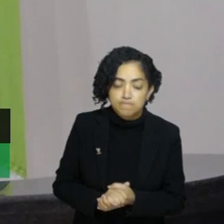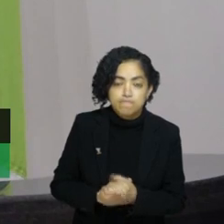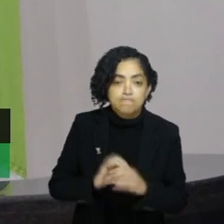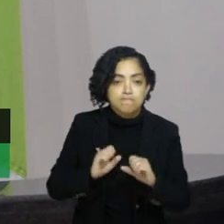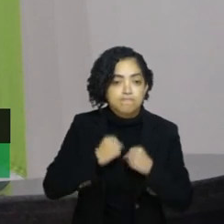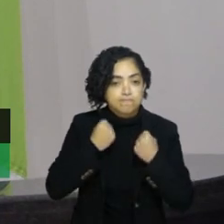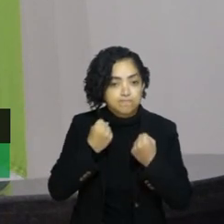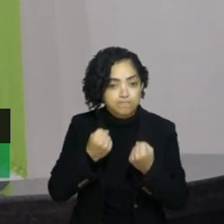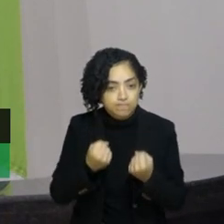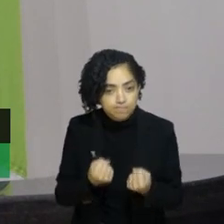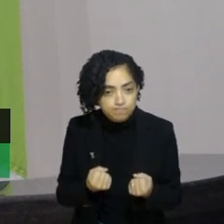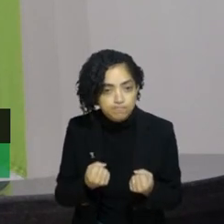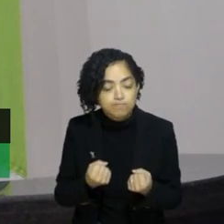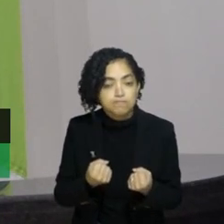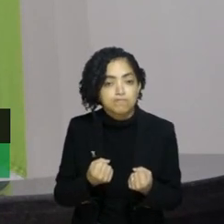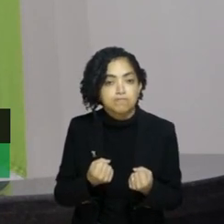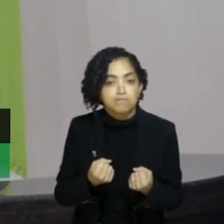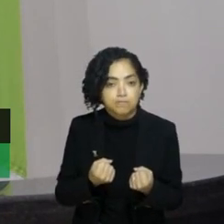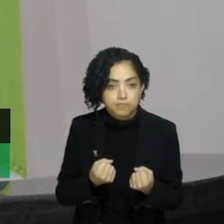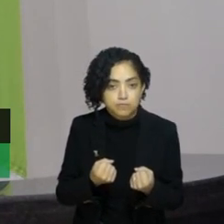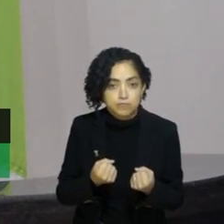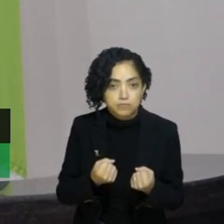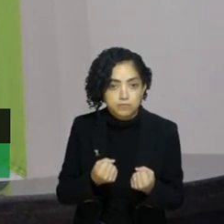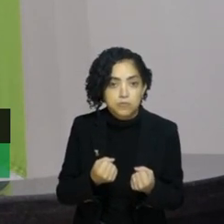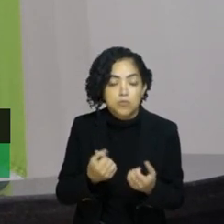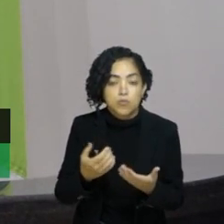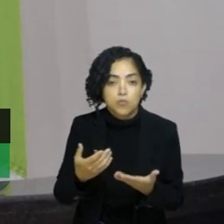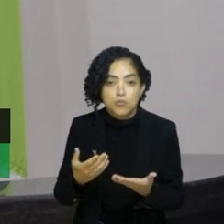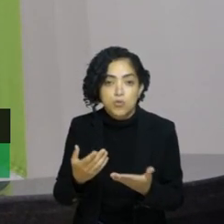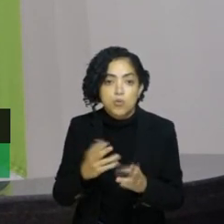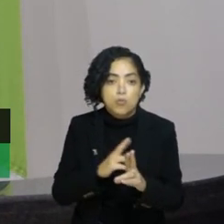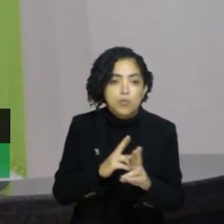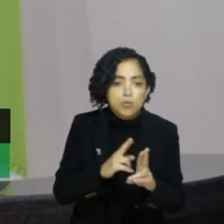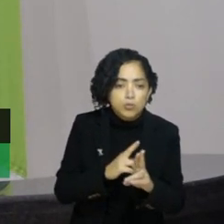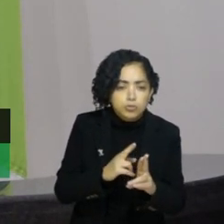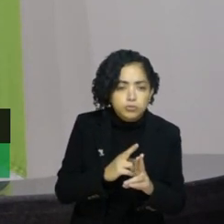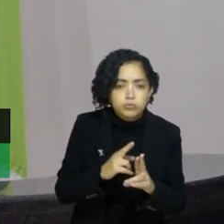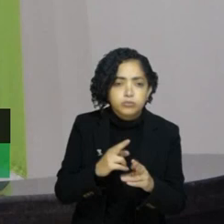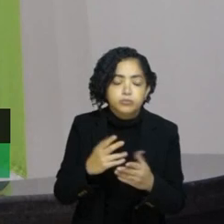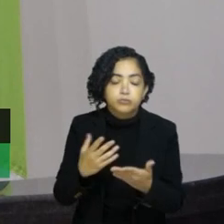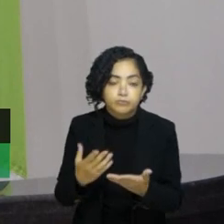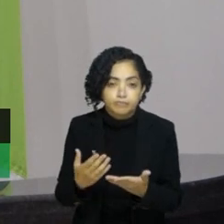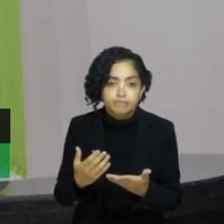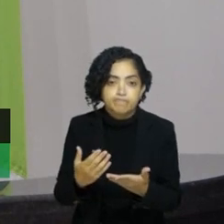determinação implacável de buscar relações para além de Eldorado.